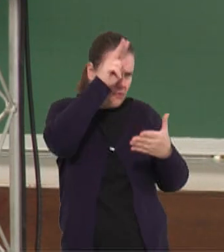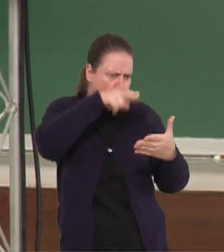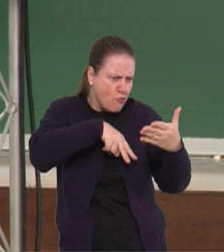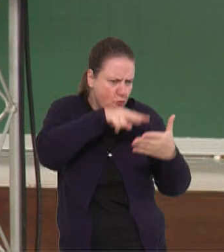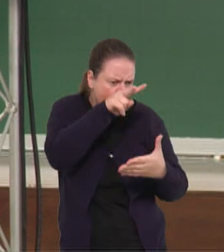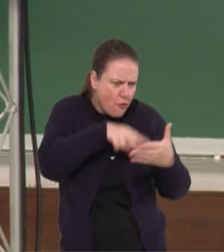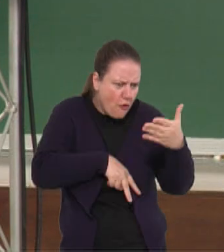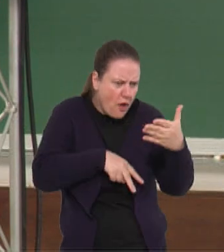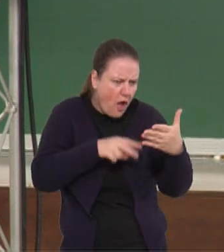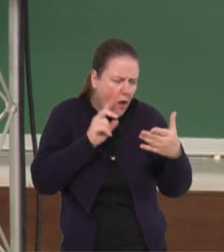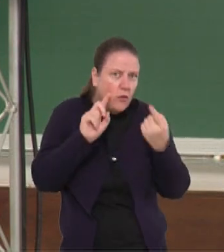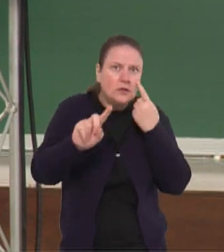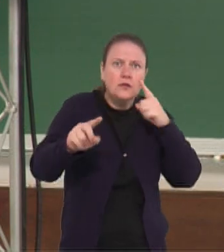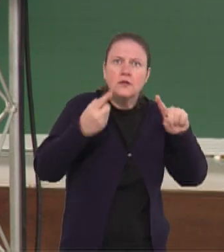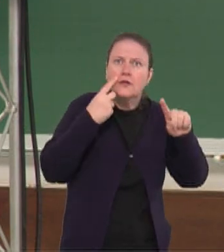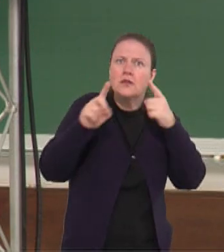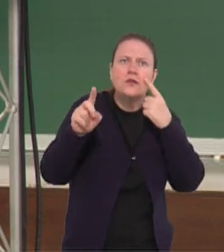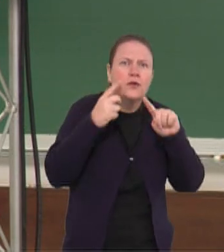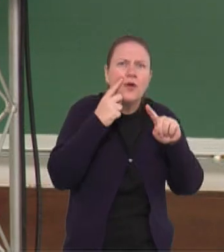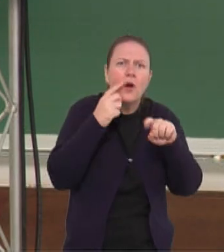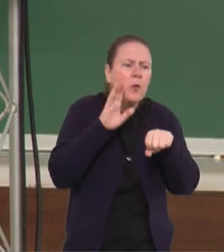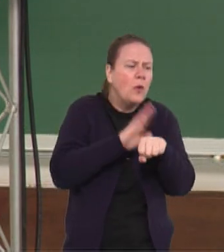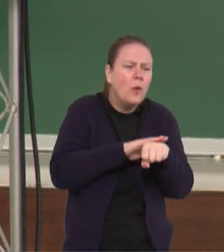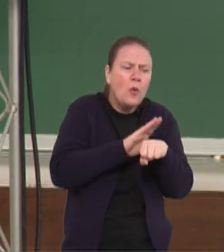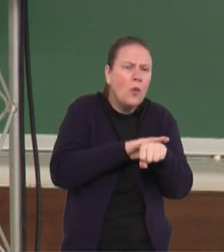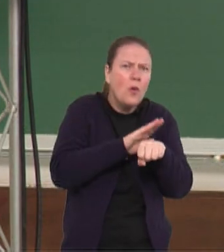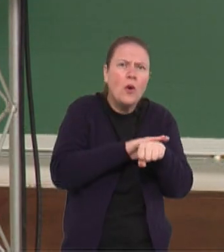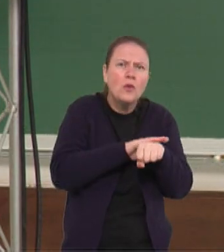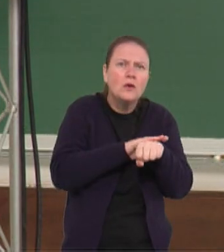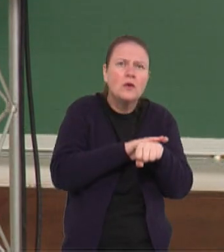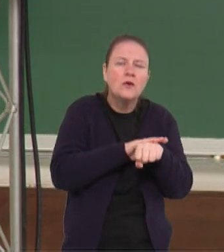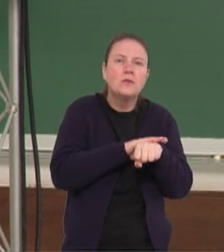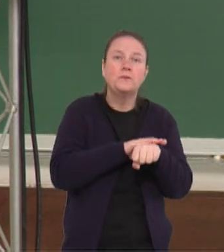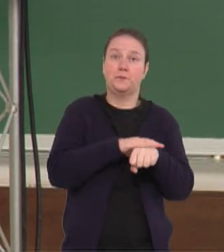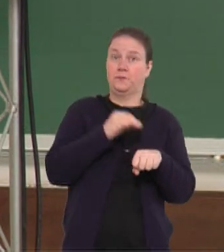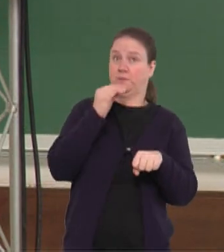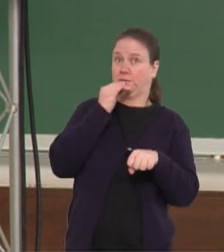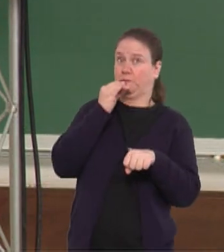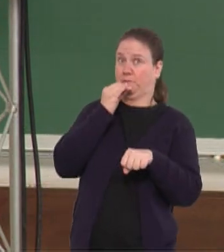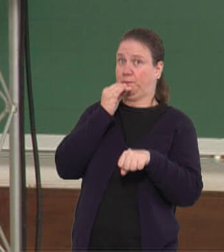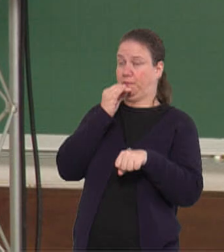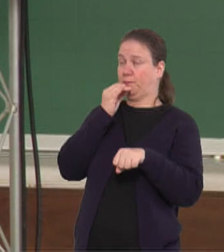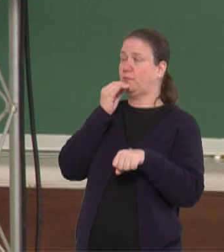professores que contam tudo isso para vocês. Como estava o sol quando o pai chegou